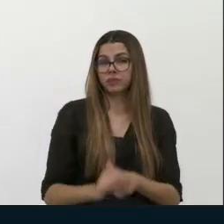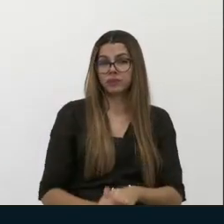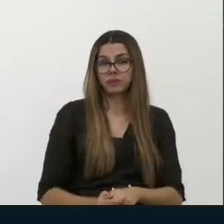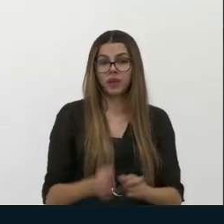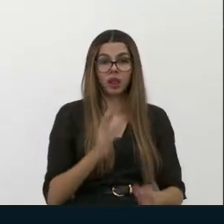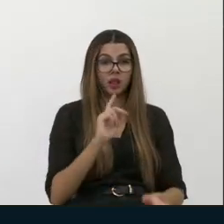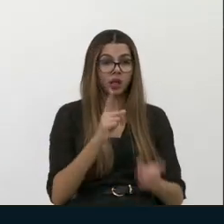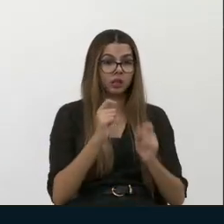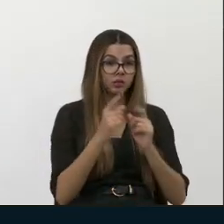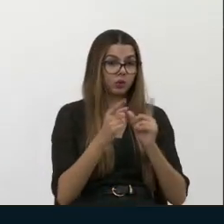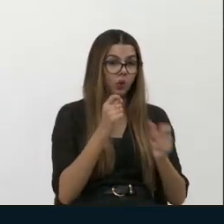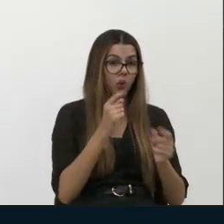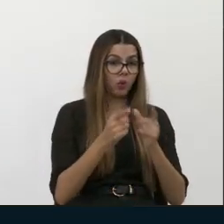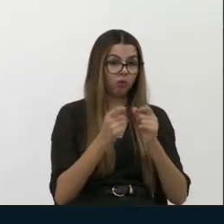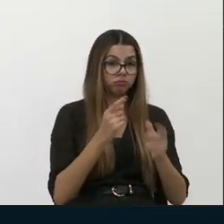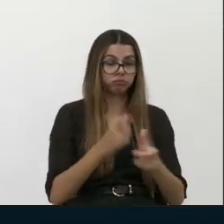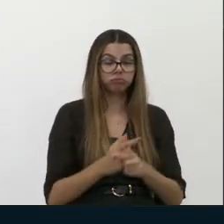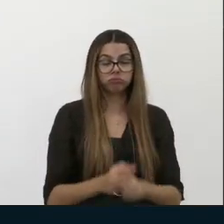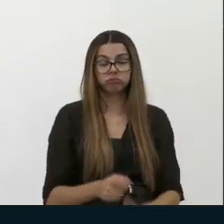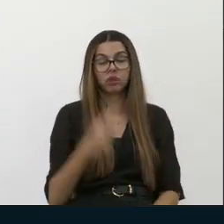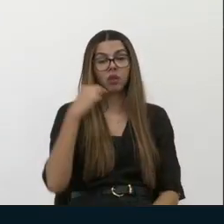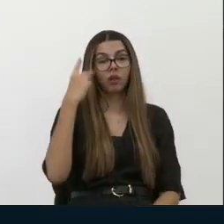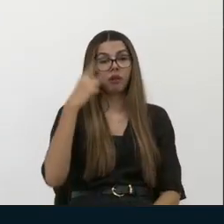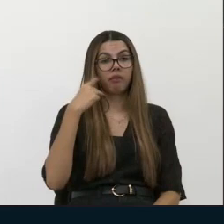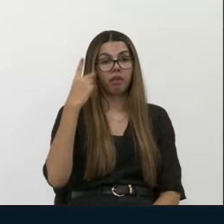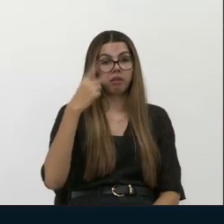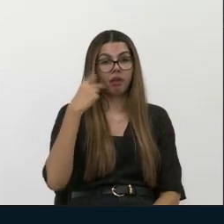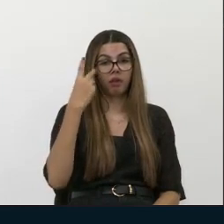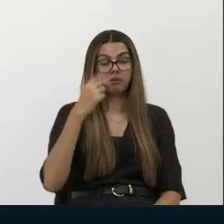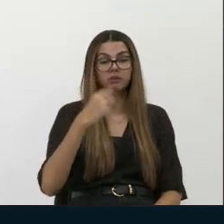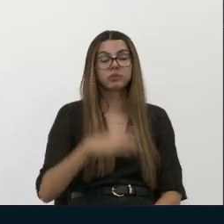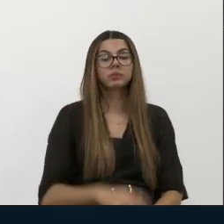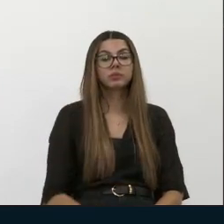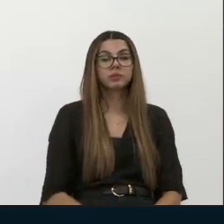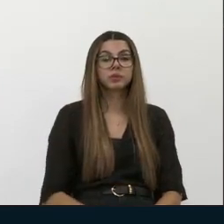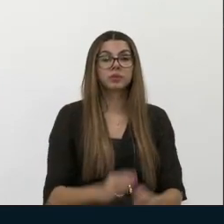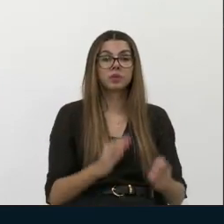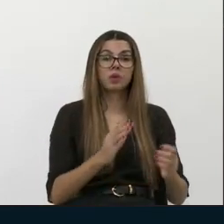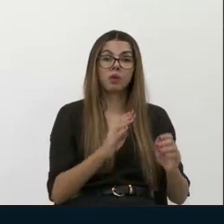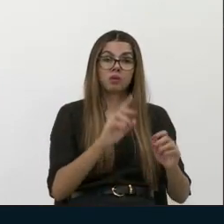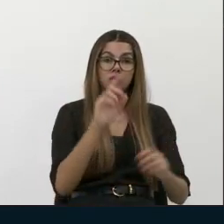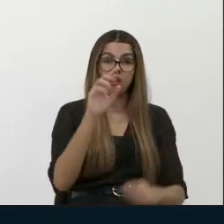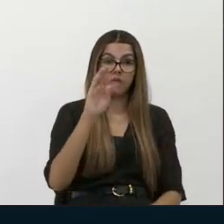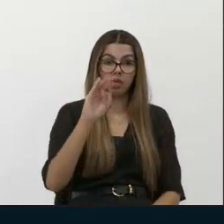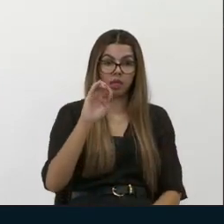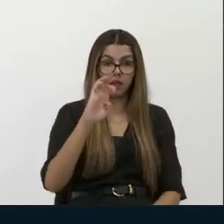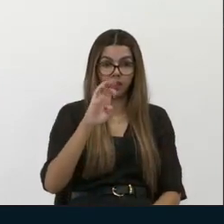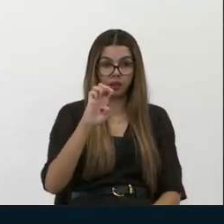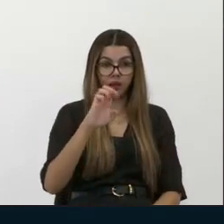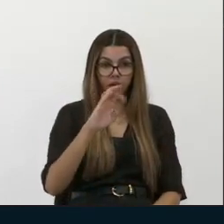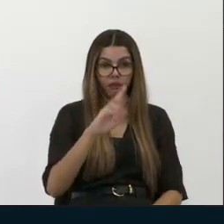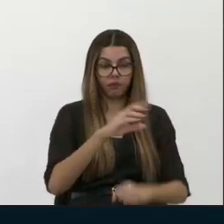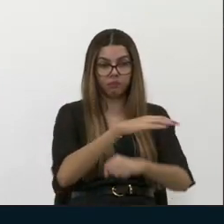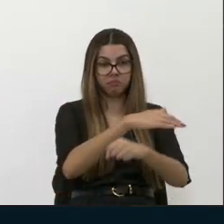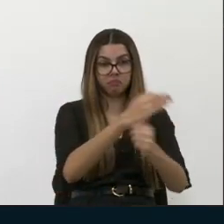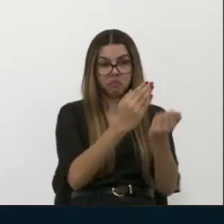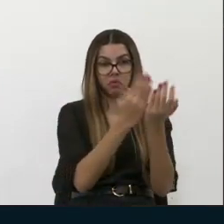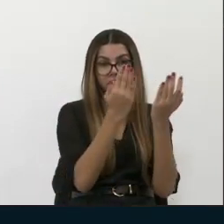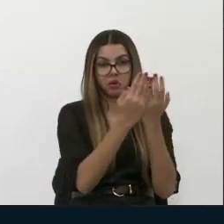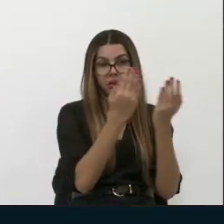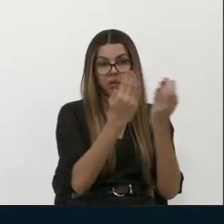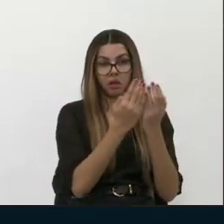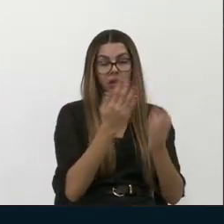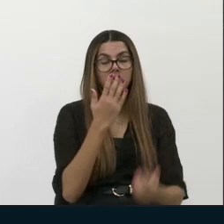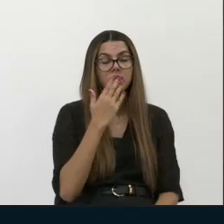nessa casa, a própria obra do Trevo de Bom Sucesso, e não soube conduzir como deveria, até mesmo